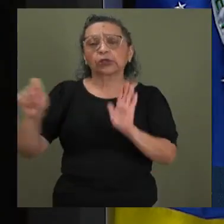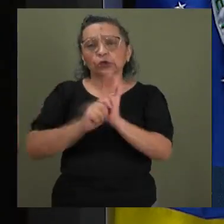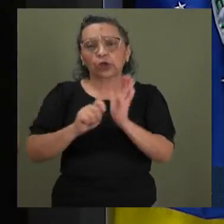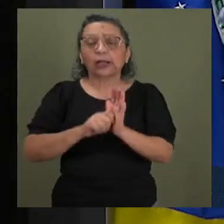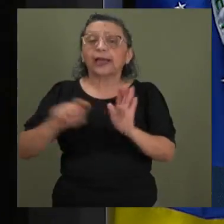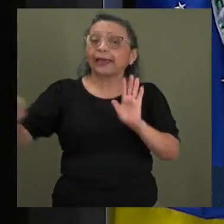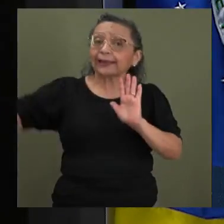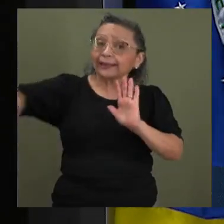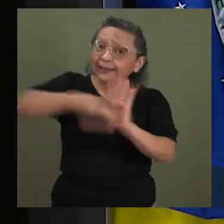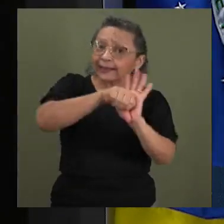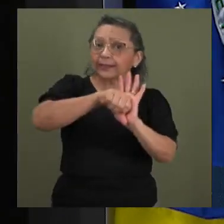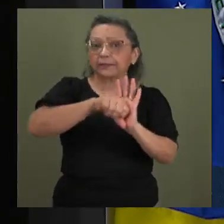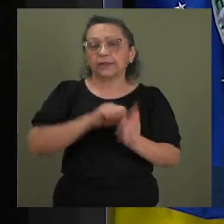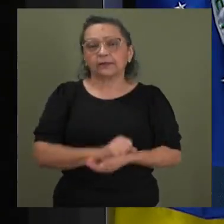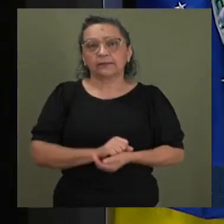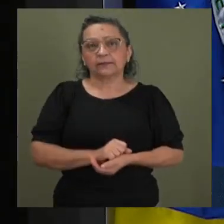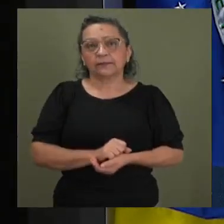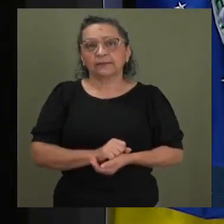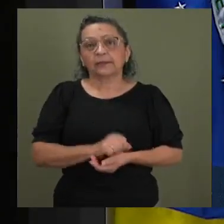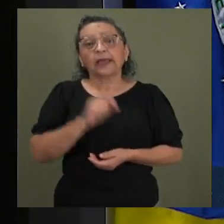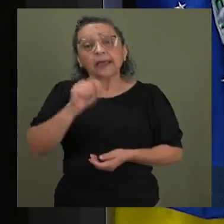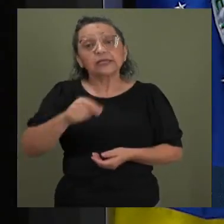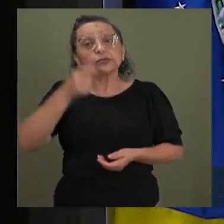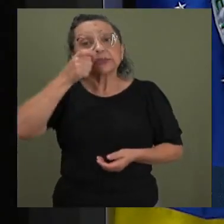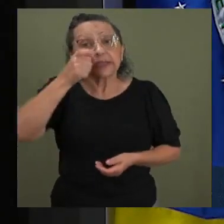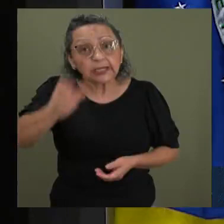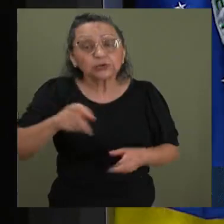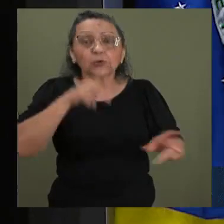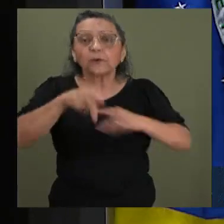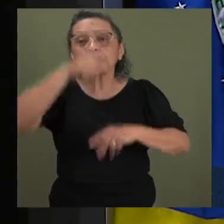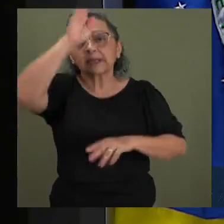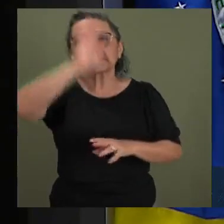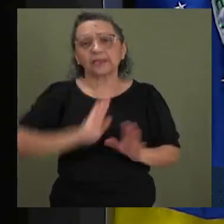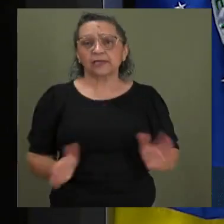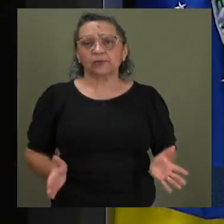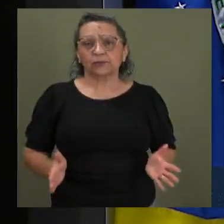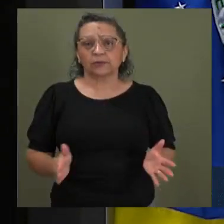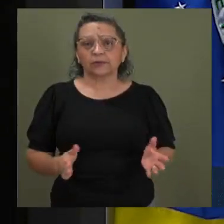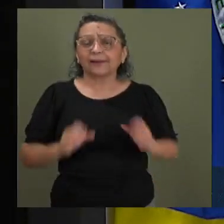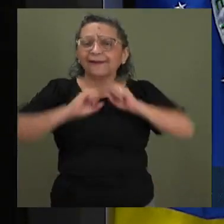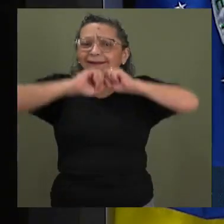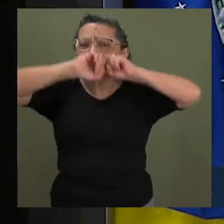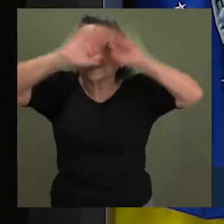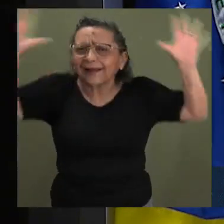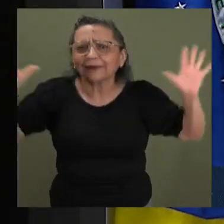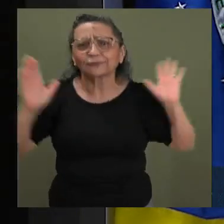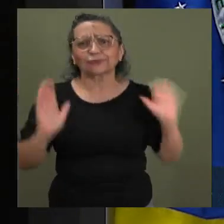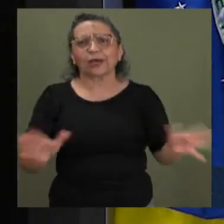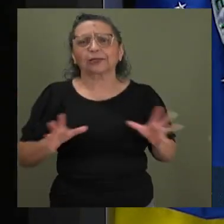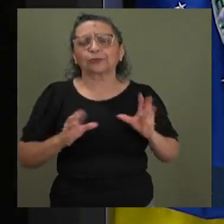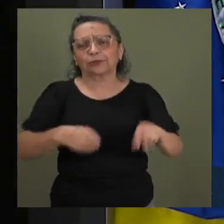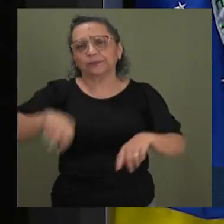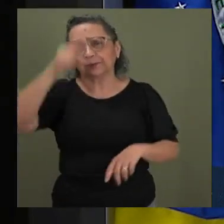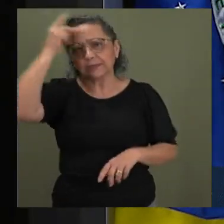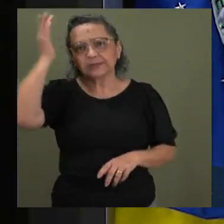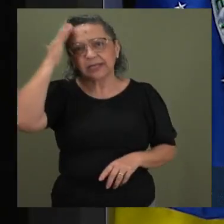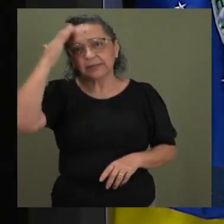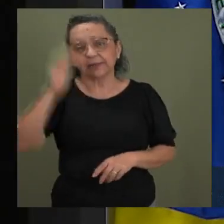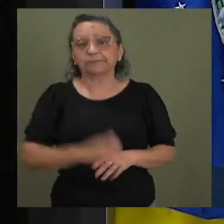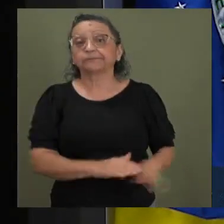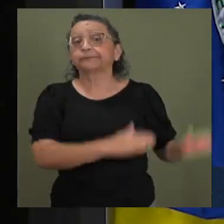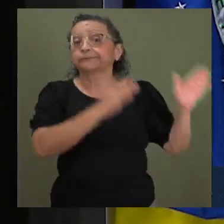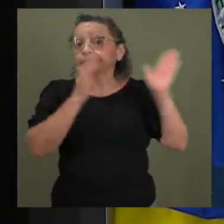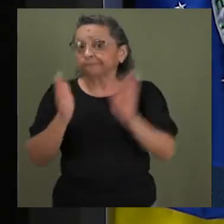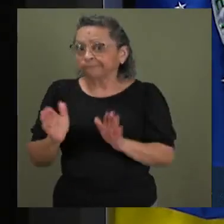do legislador. É esse o interesse do povo brasileiro. Está muito claro para todo mundo. Além disso,